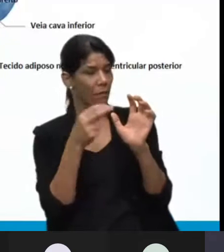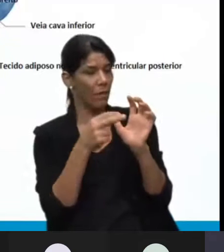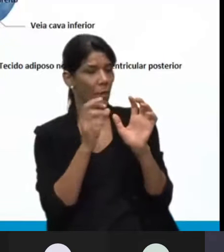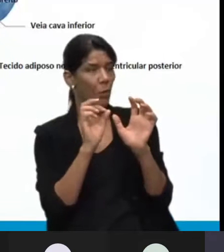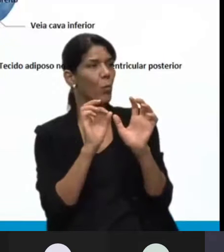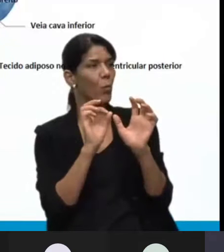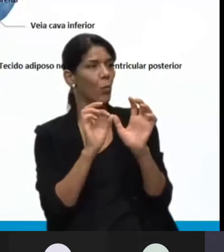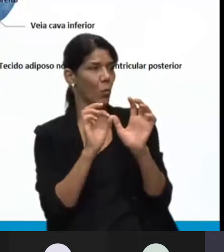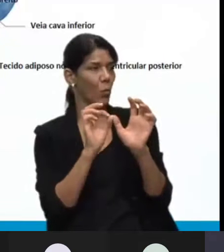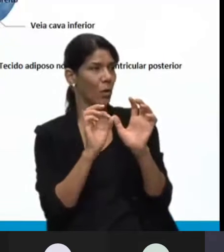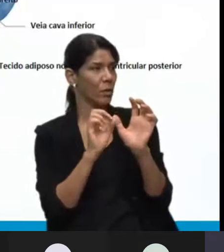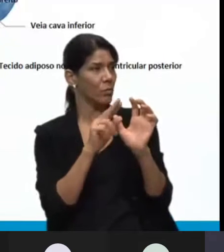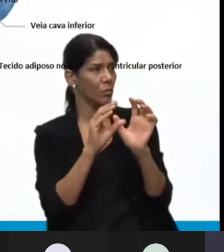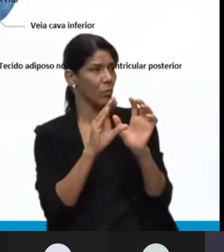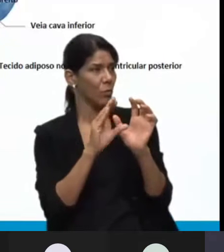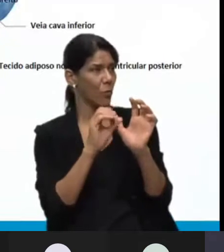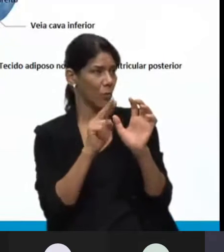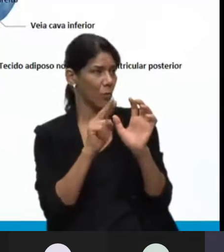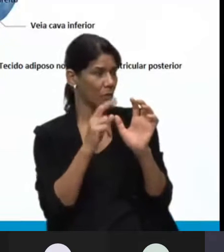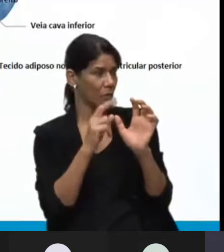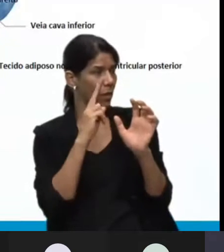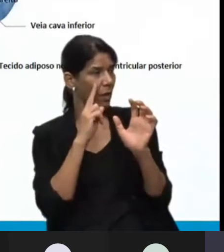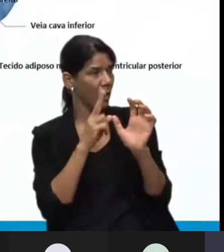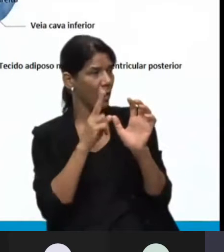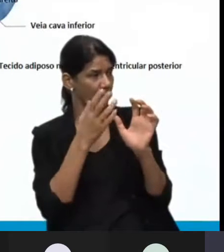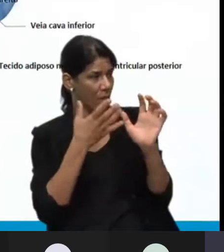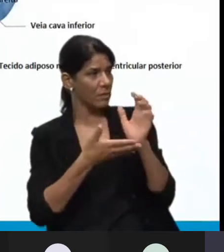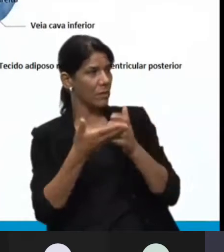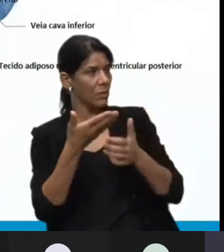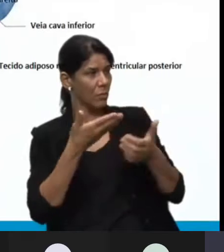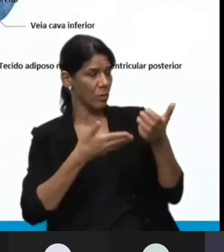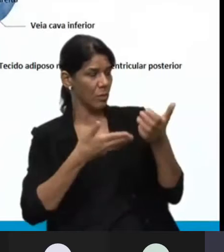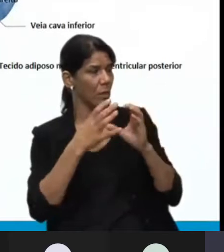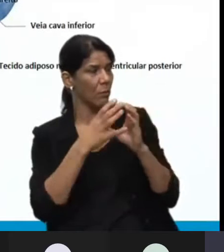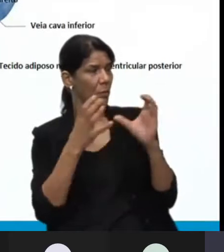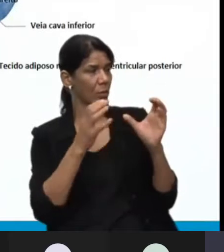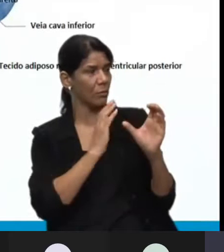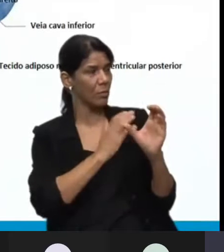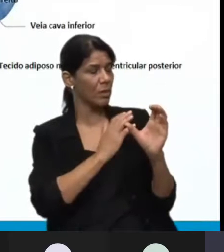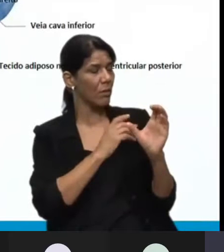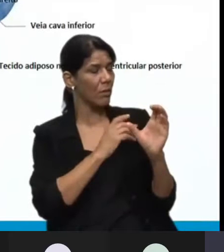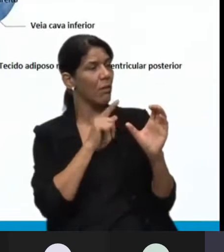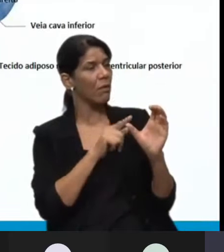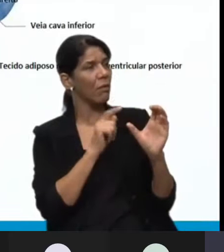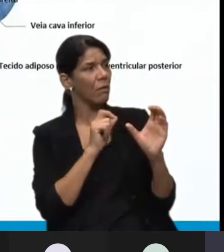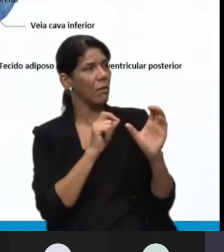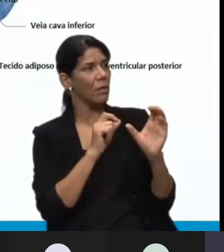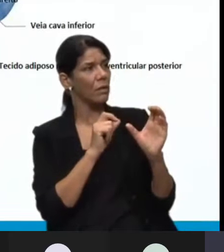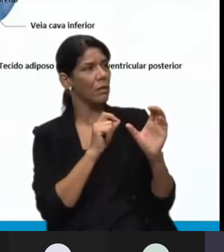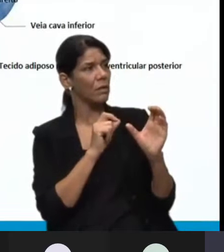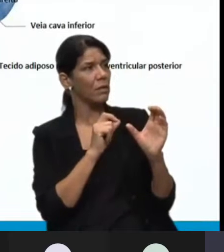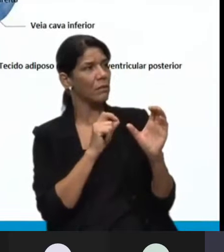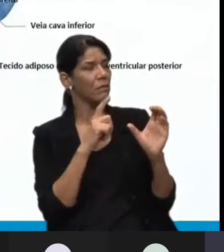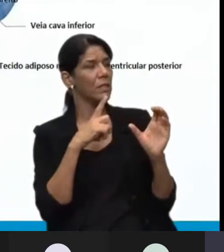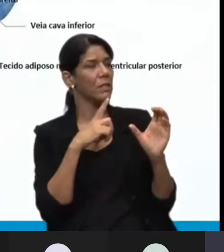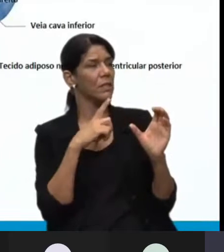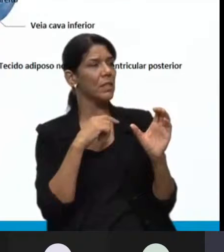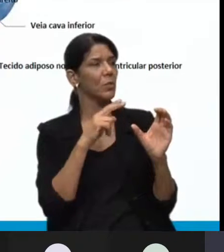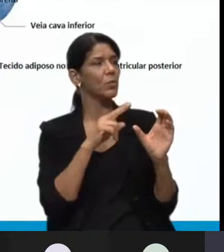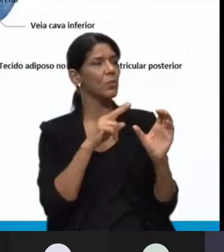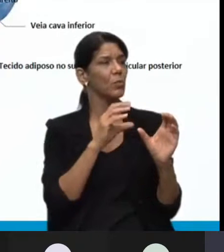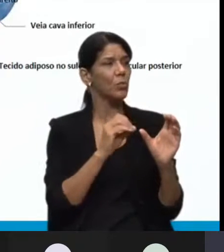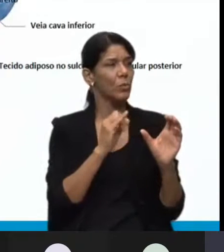gente vai ver? Aqui, ó, o sulco coronário, que eu falei que ele vai circundando aí, né, a maior parte do coração, e aqui, ó, nós vamos ter